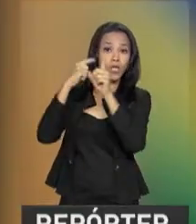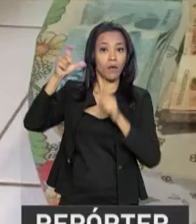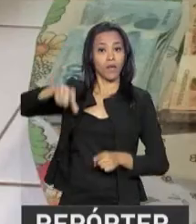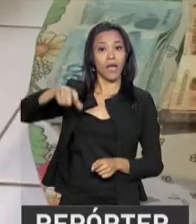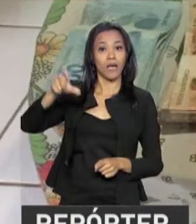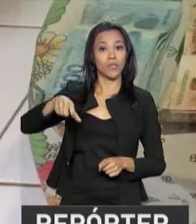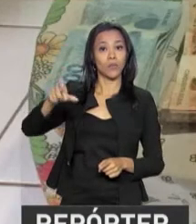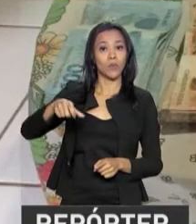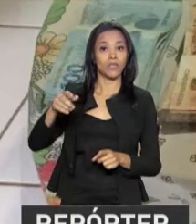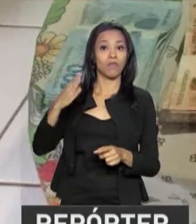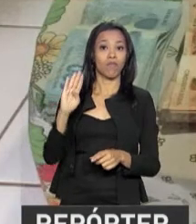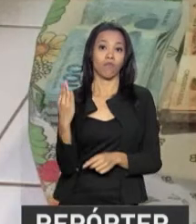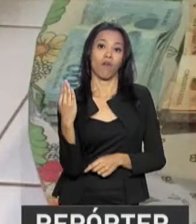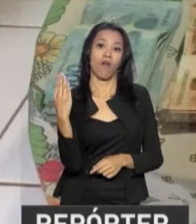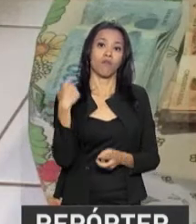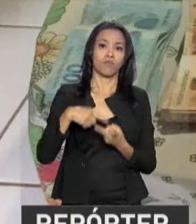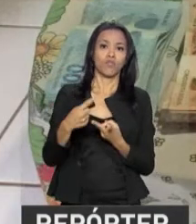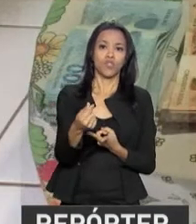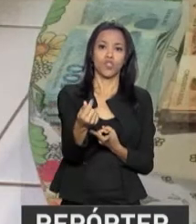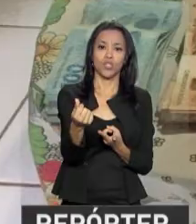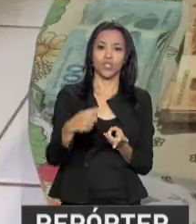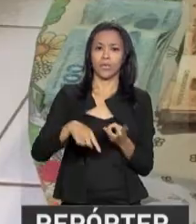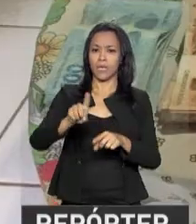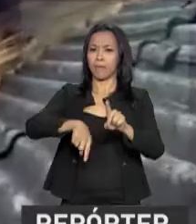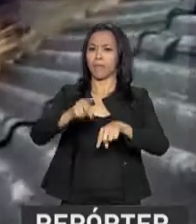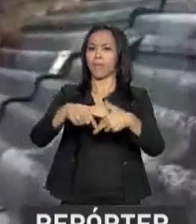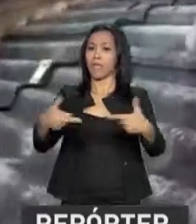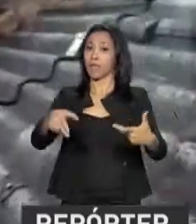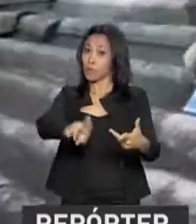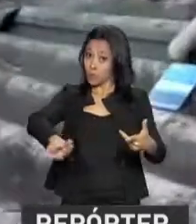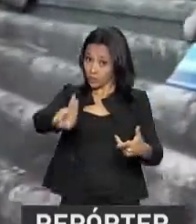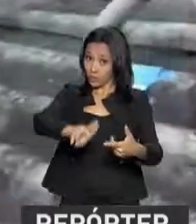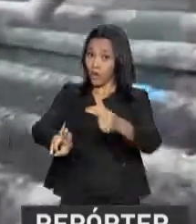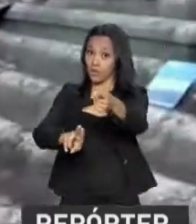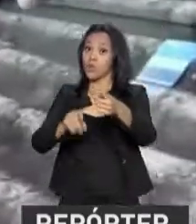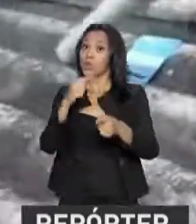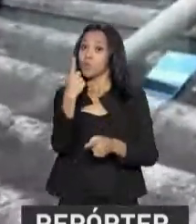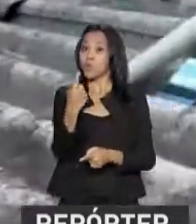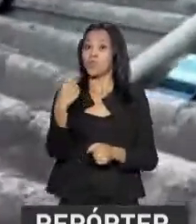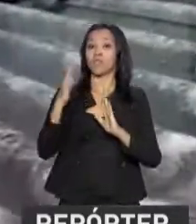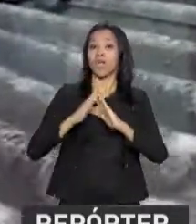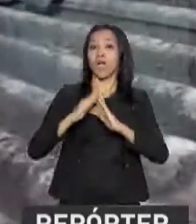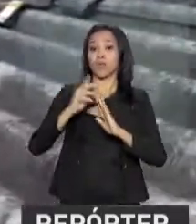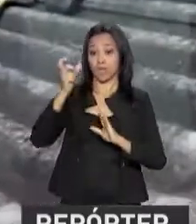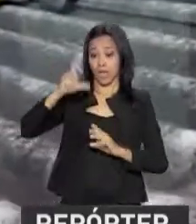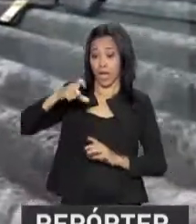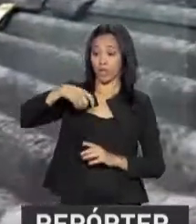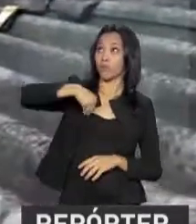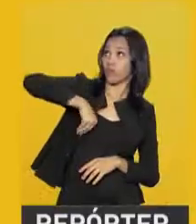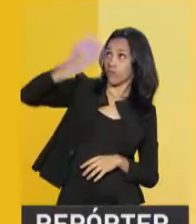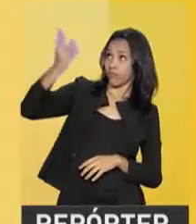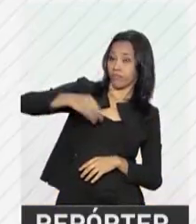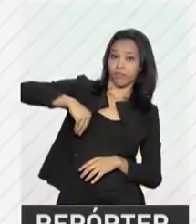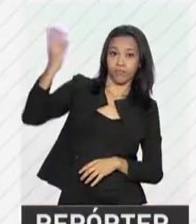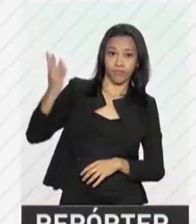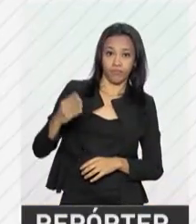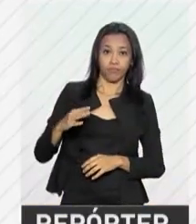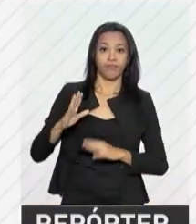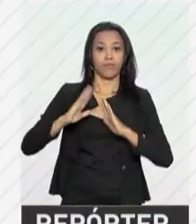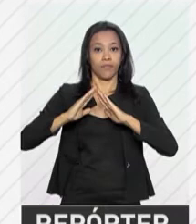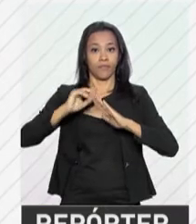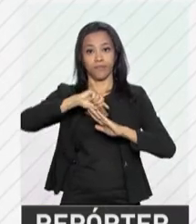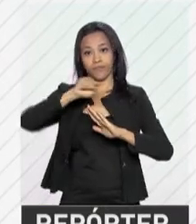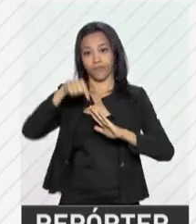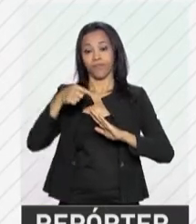ficados dinheiro e material usado nos crimes em uma das casas os cartões foram jogados no telhado os servidores do